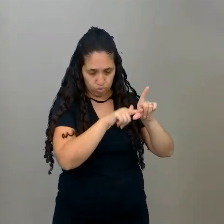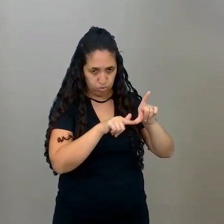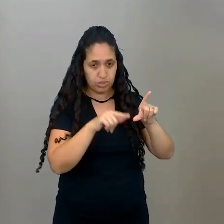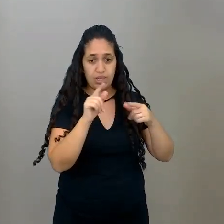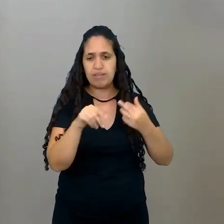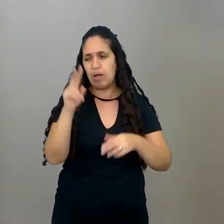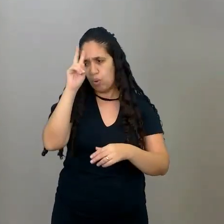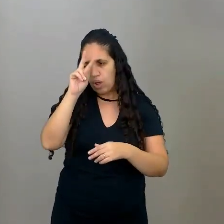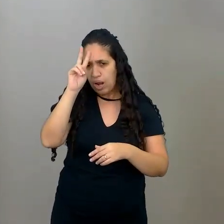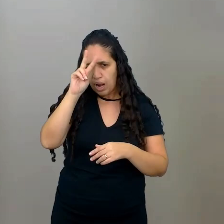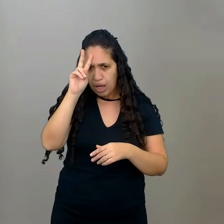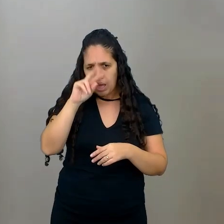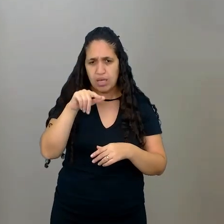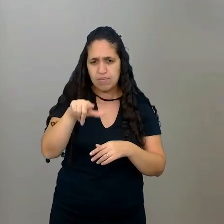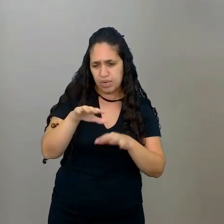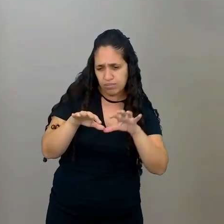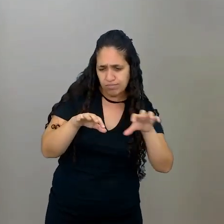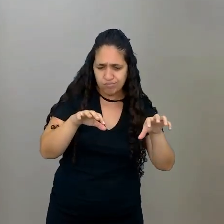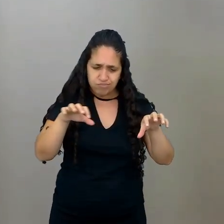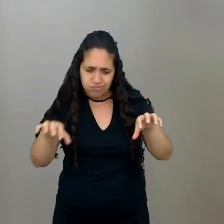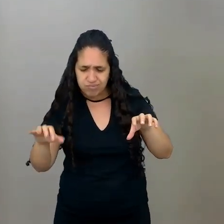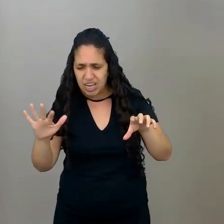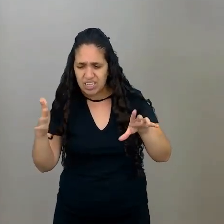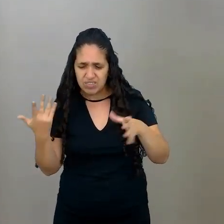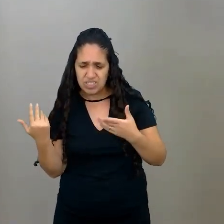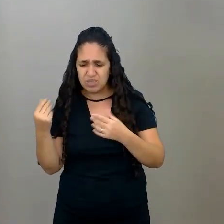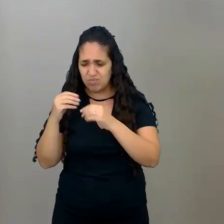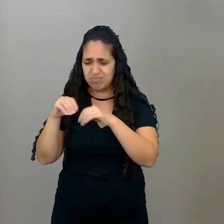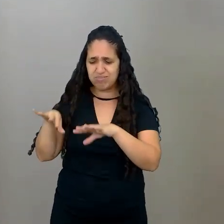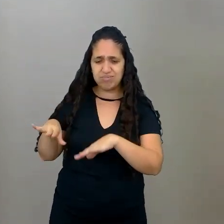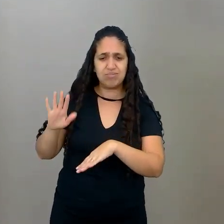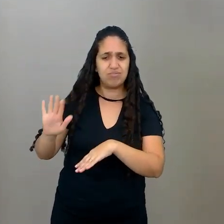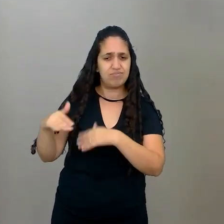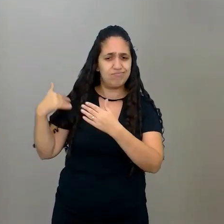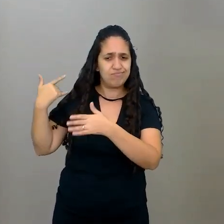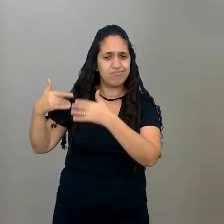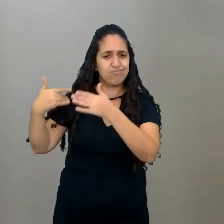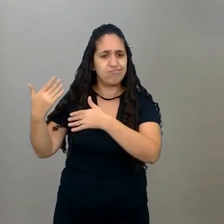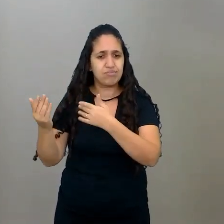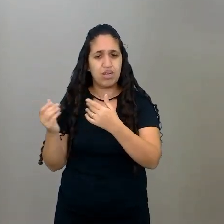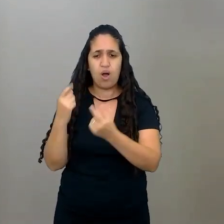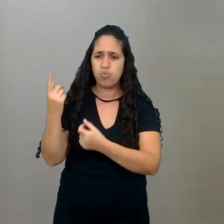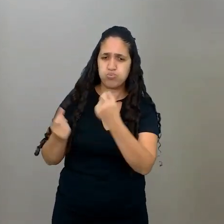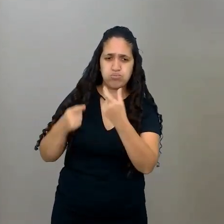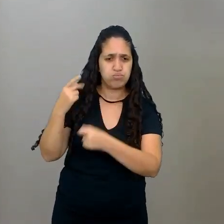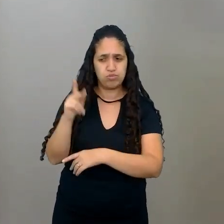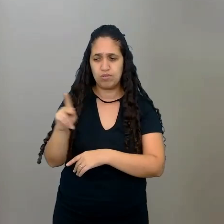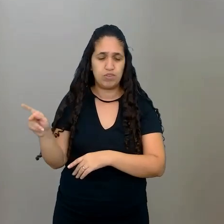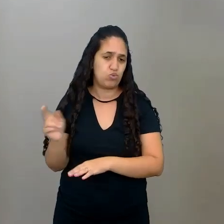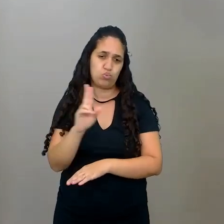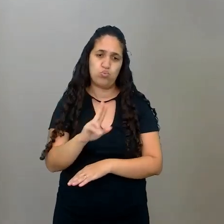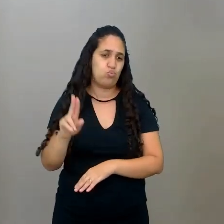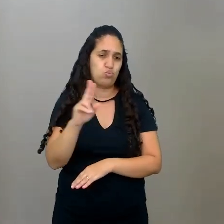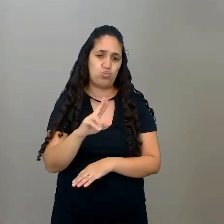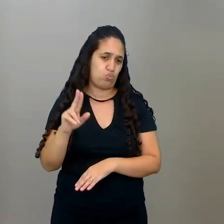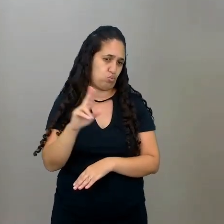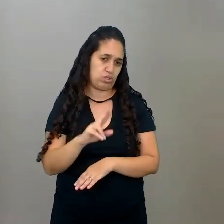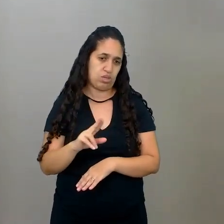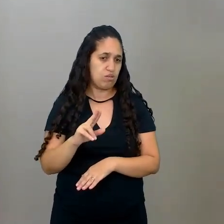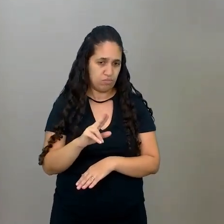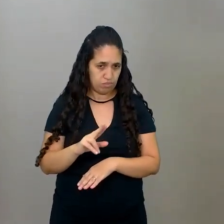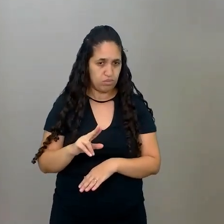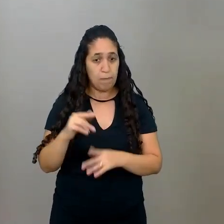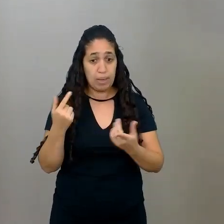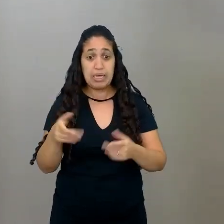nós que essa parte, às vezes, foi muito pejorativa ao longo do tempo. Então, alguns professores não trabalham o mosaico como se fosse ladrilhamento.